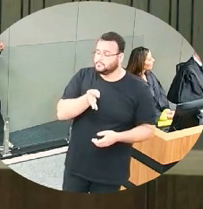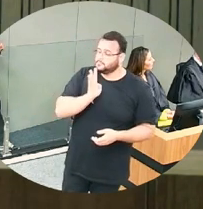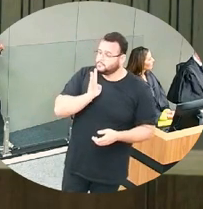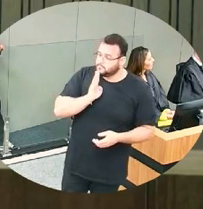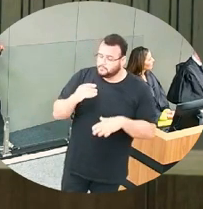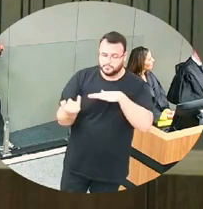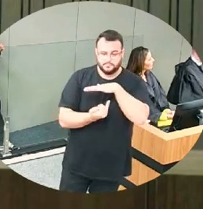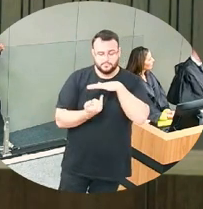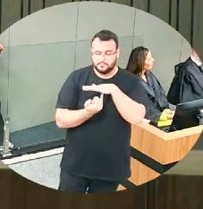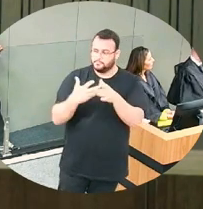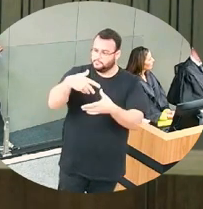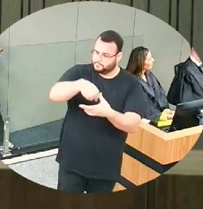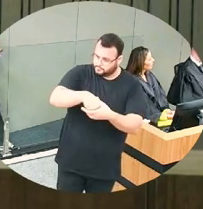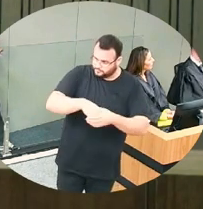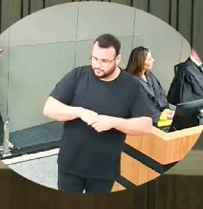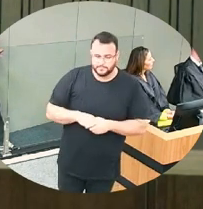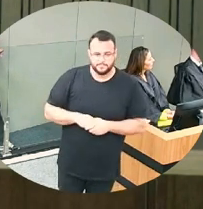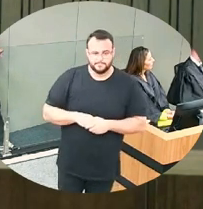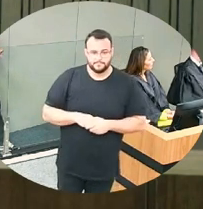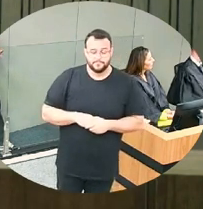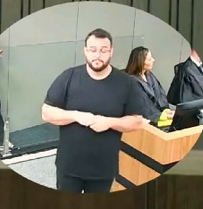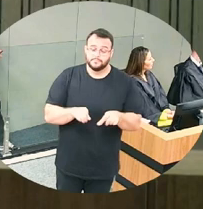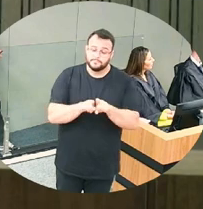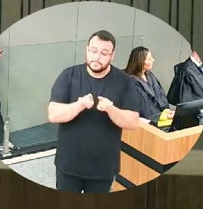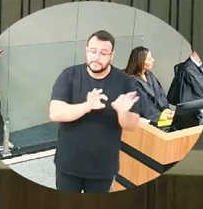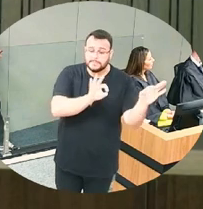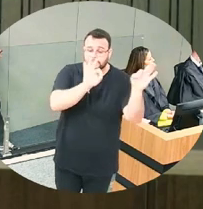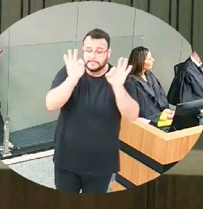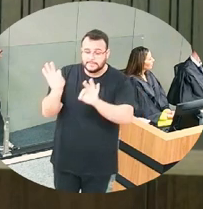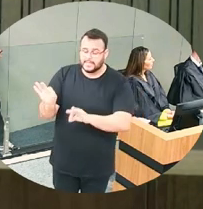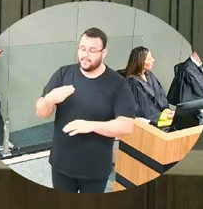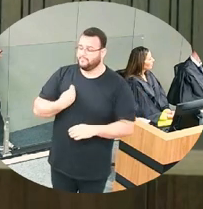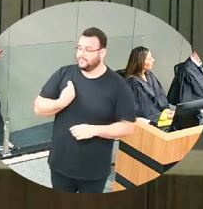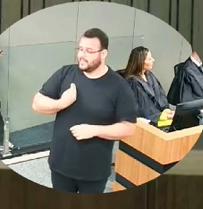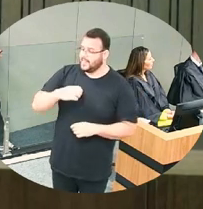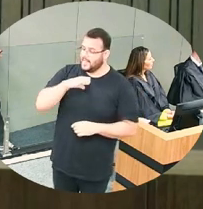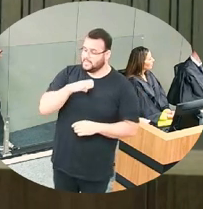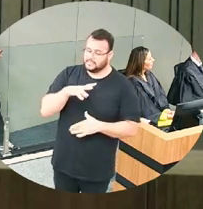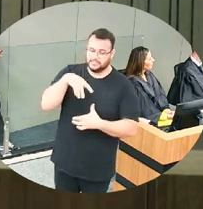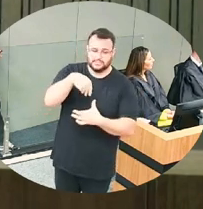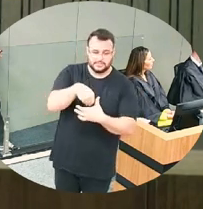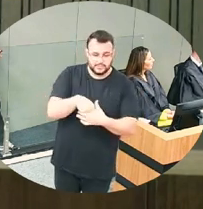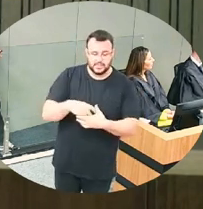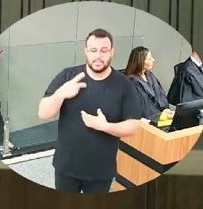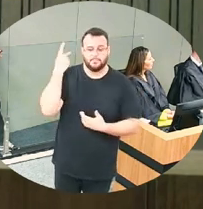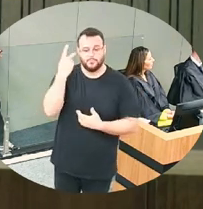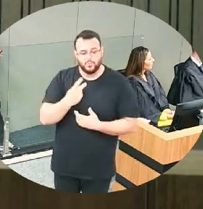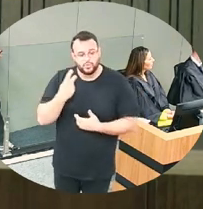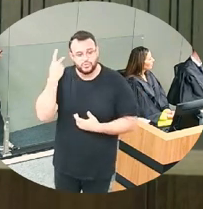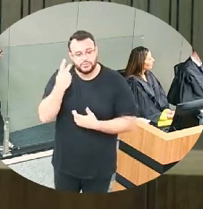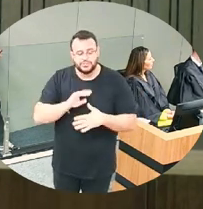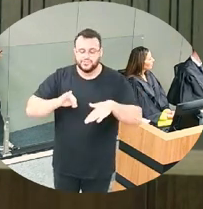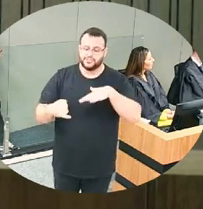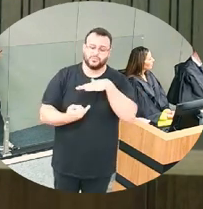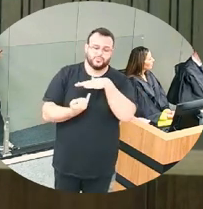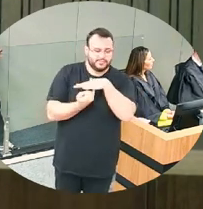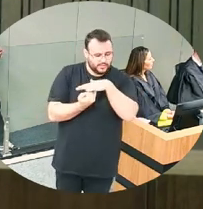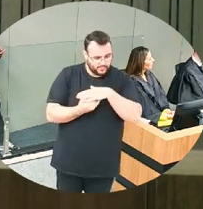nossas instituições observada a div vida ética dentro da correspondente política